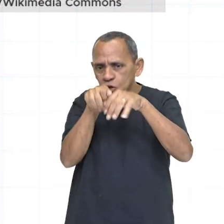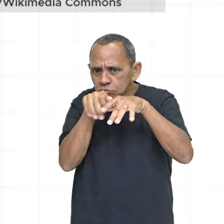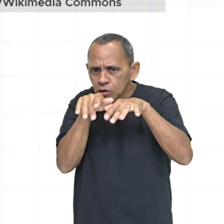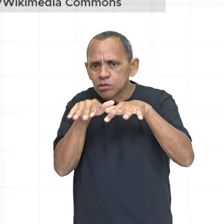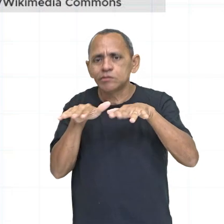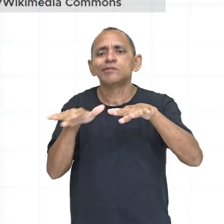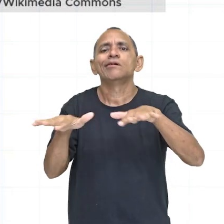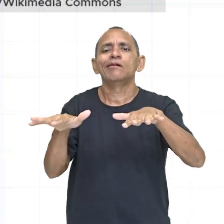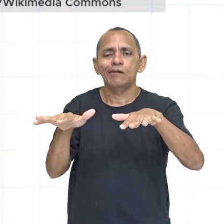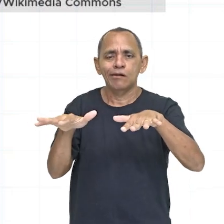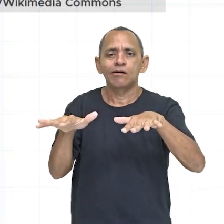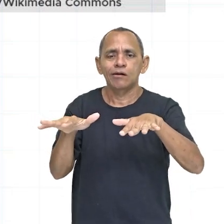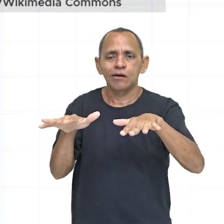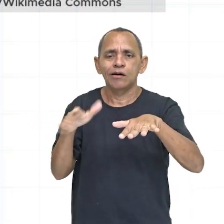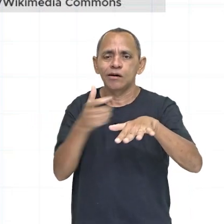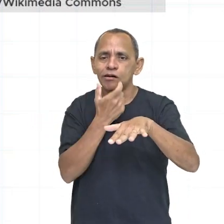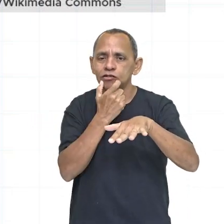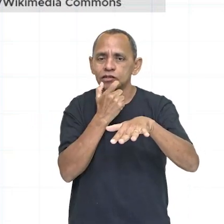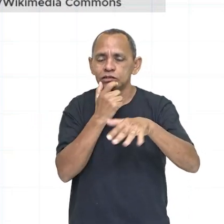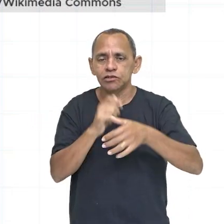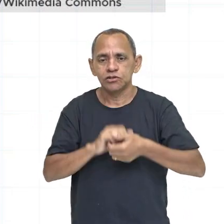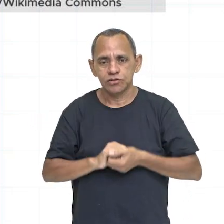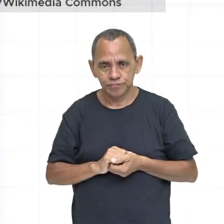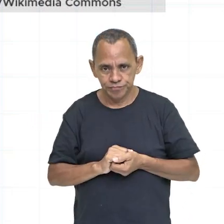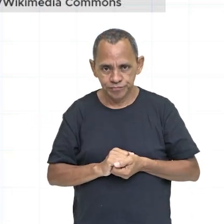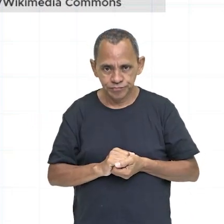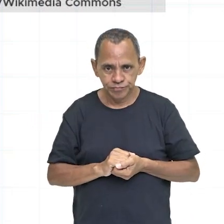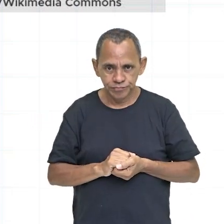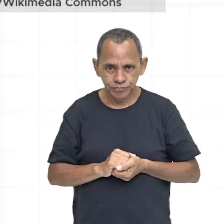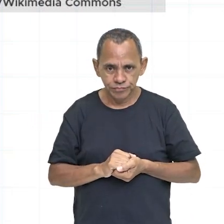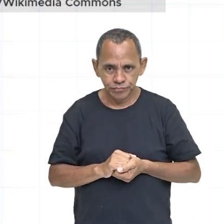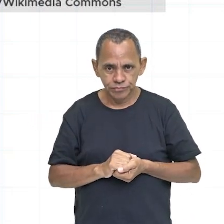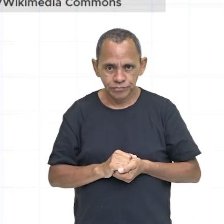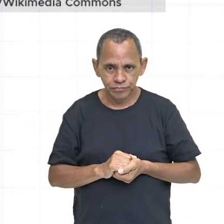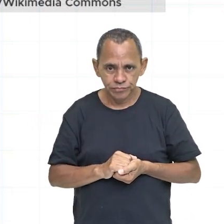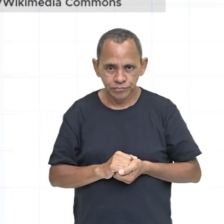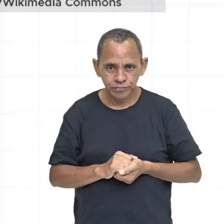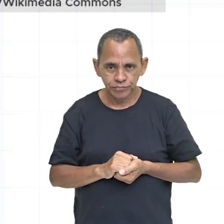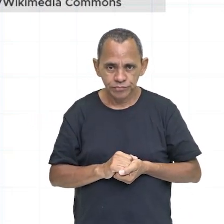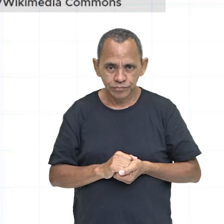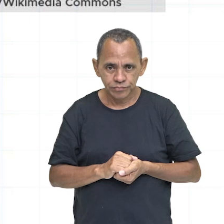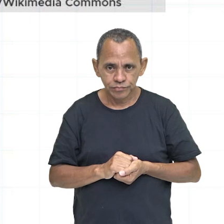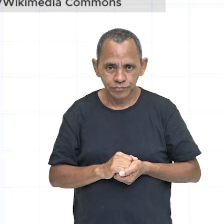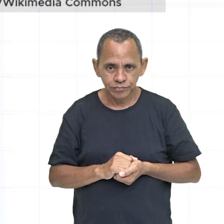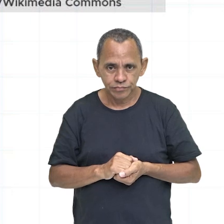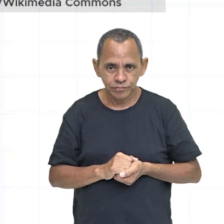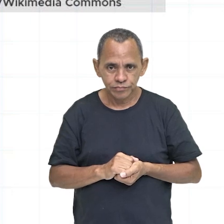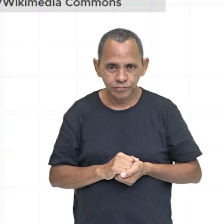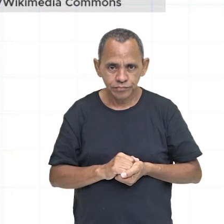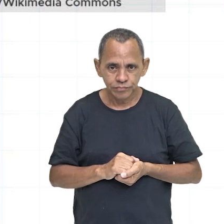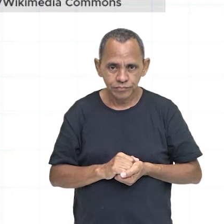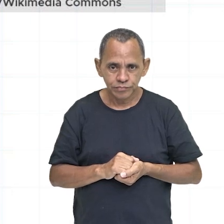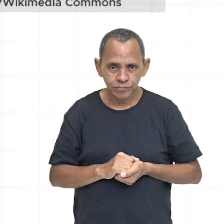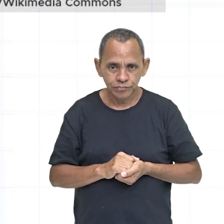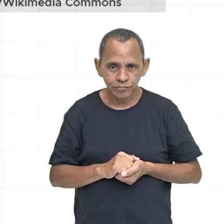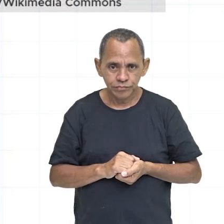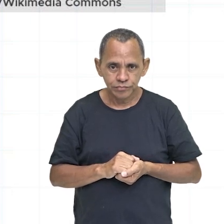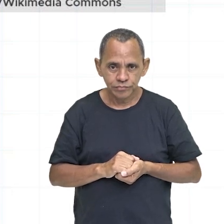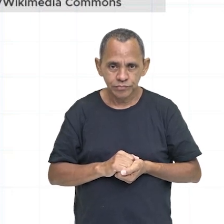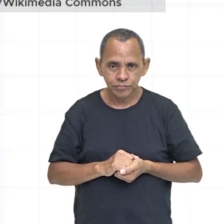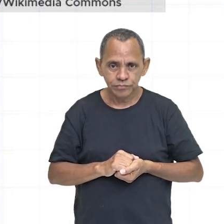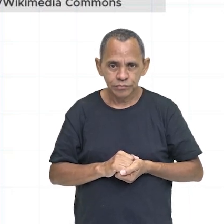this phenomenon has not only shaped the linguistic landscape of the region, but also left